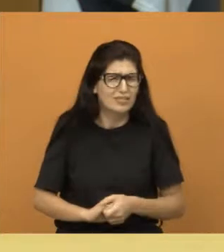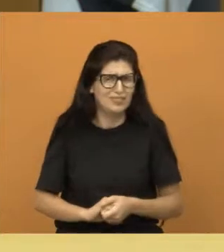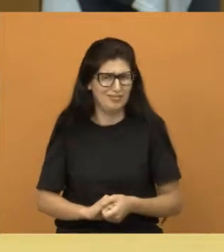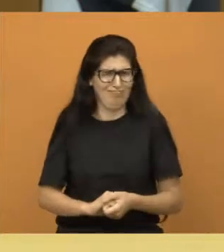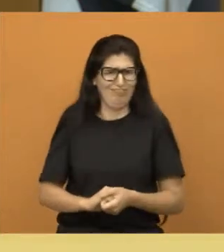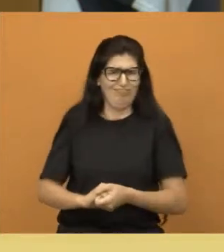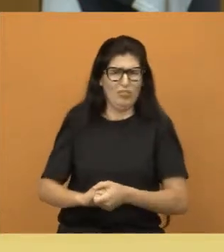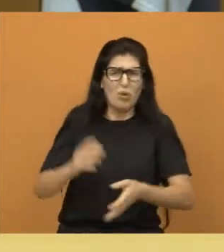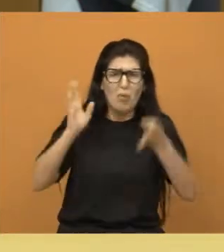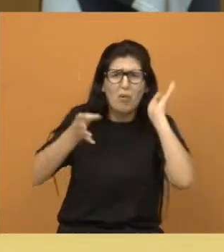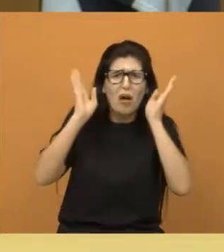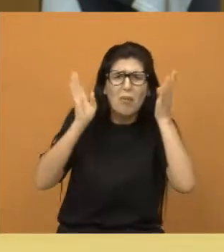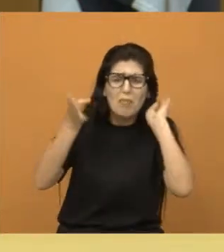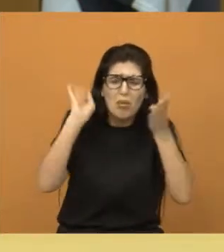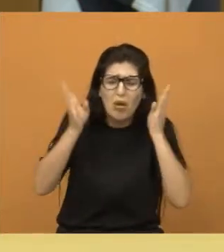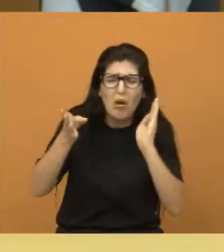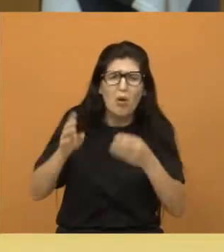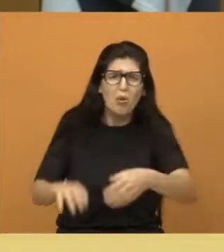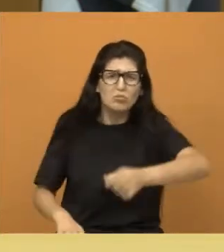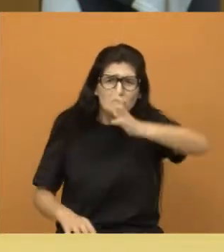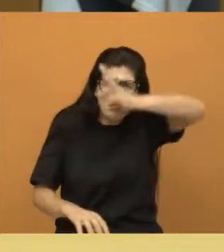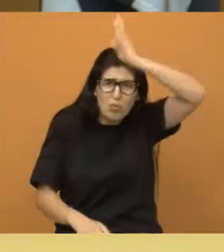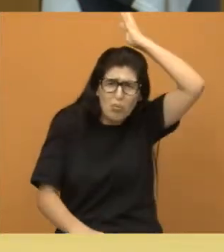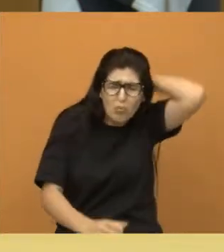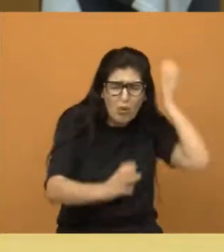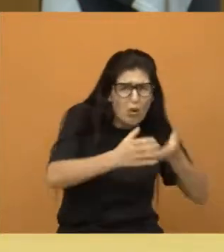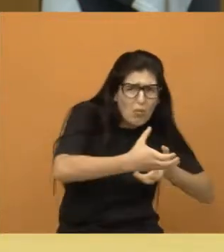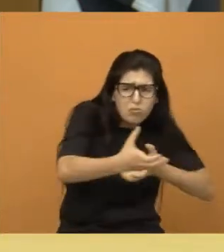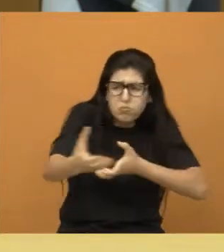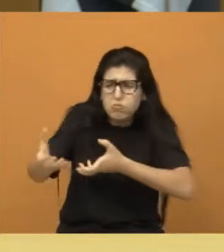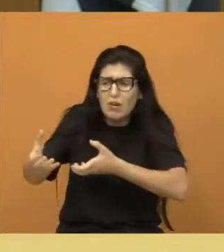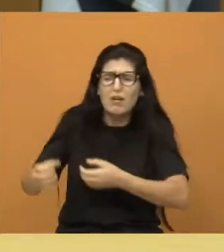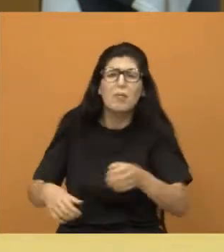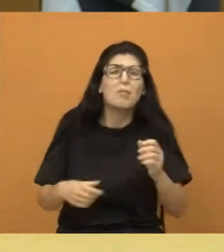lá para tirar as crianças das escolas.